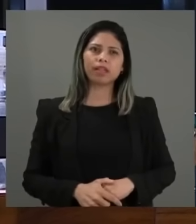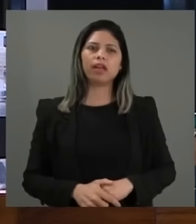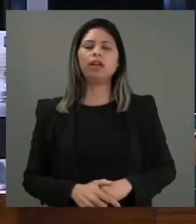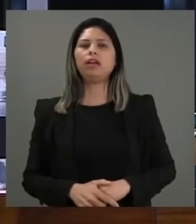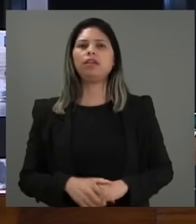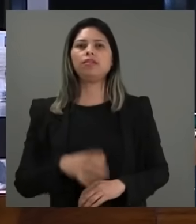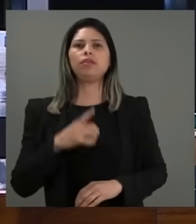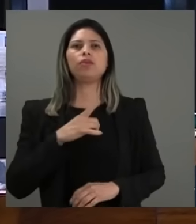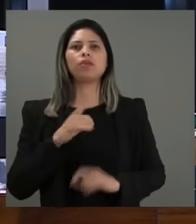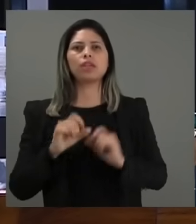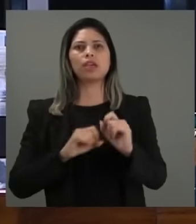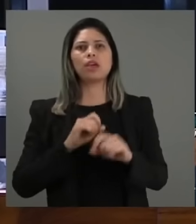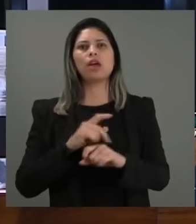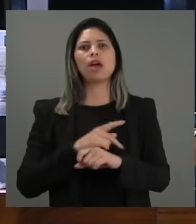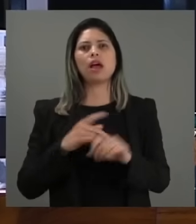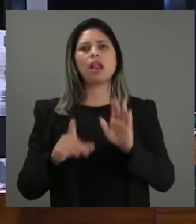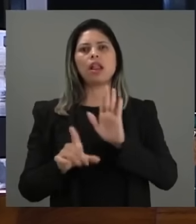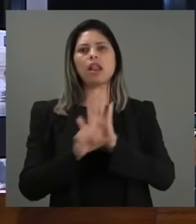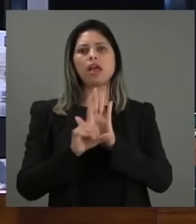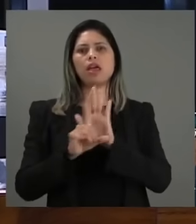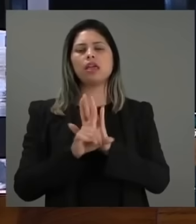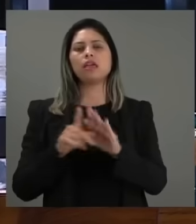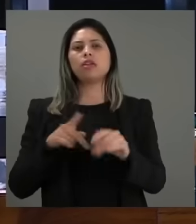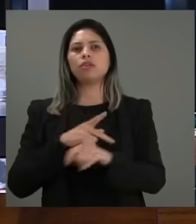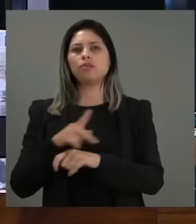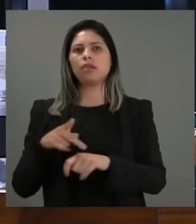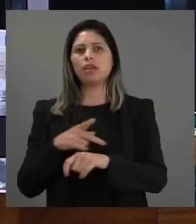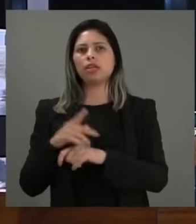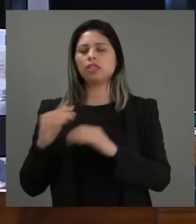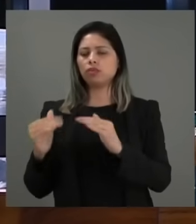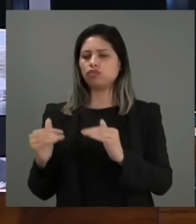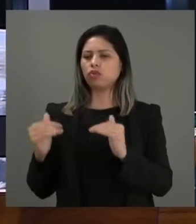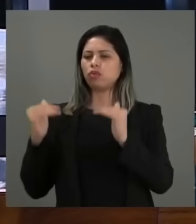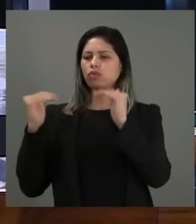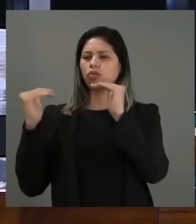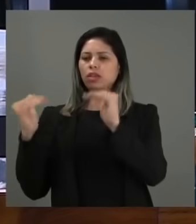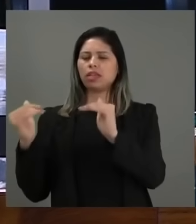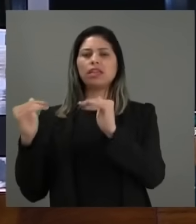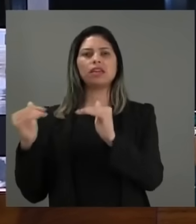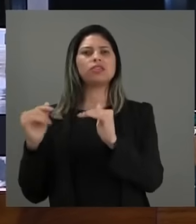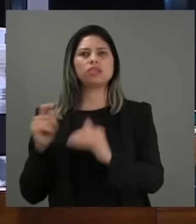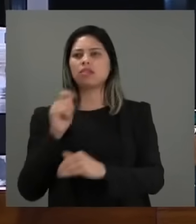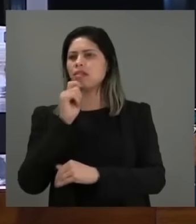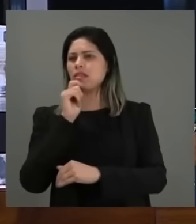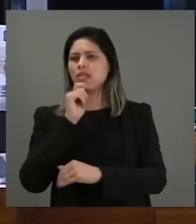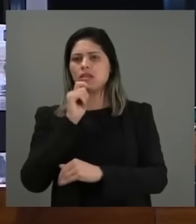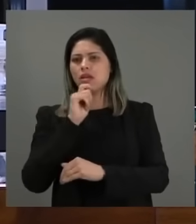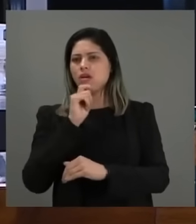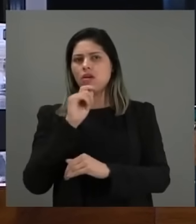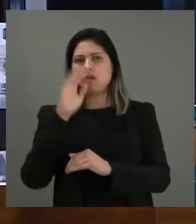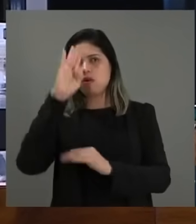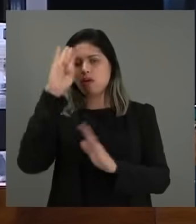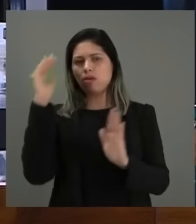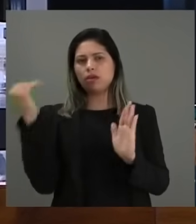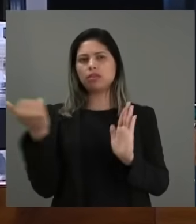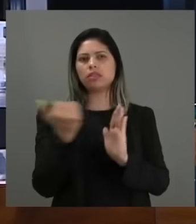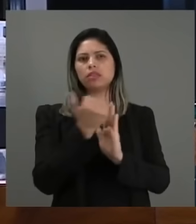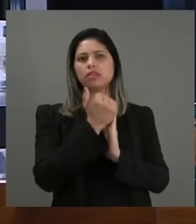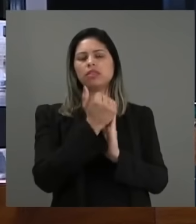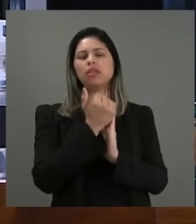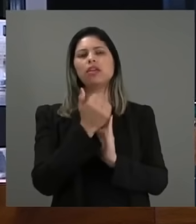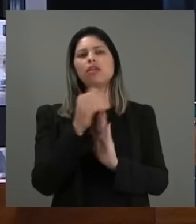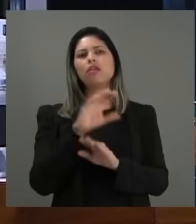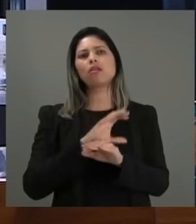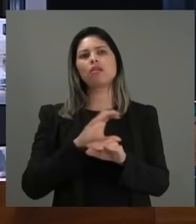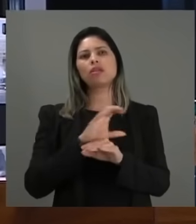do país, as autoridades máximas que não obedeceram à Constituição do Brasil,